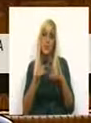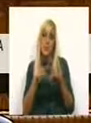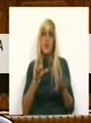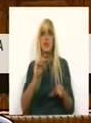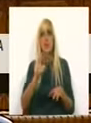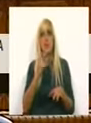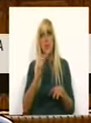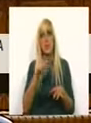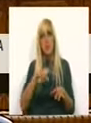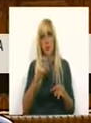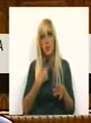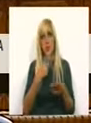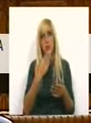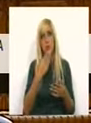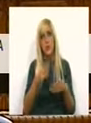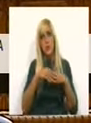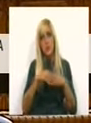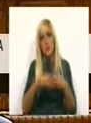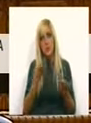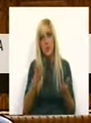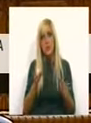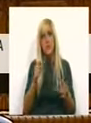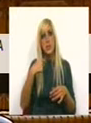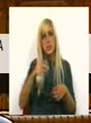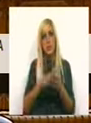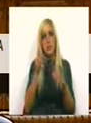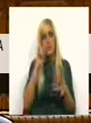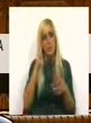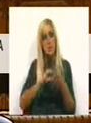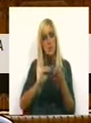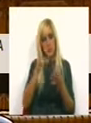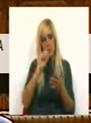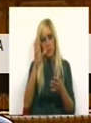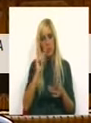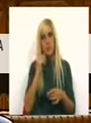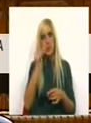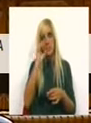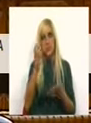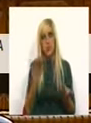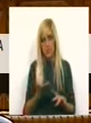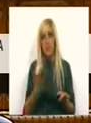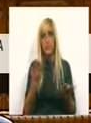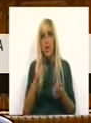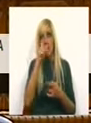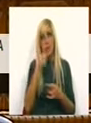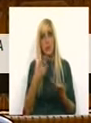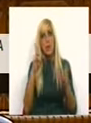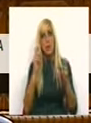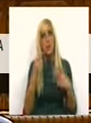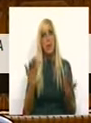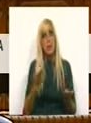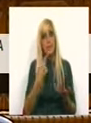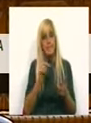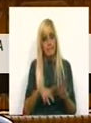Senhora Presidente, cumprimentar o Senhor Presidente da Comissão de Defesa, o Senhor Ministro, o Senhor Secretário de Estado. Senhor Ministro, vou voltar a relembrar-lhe um assunto que